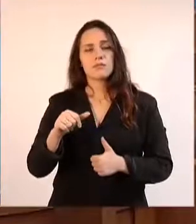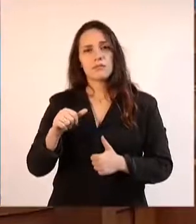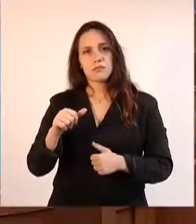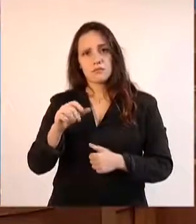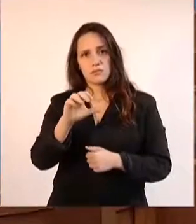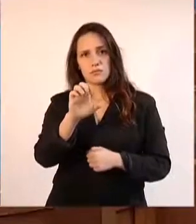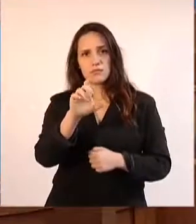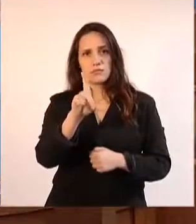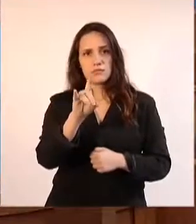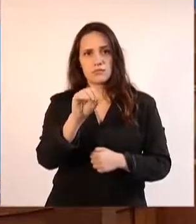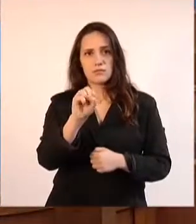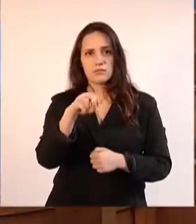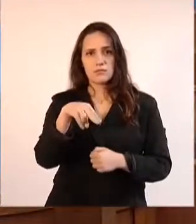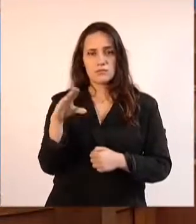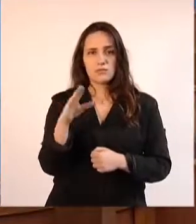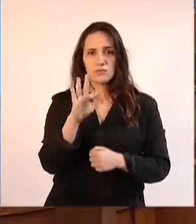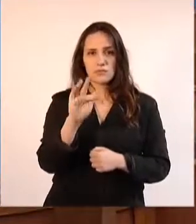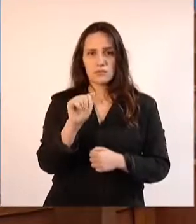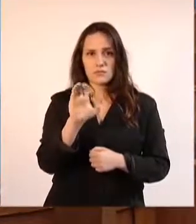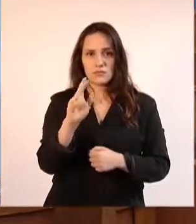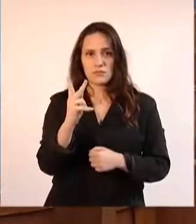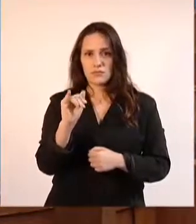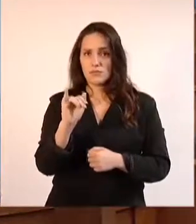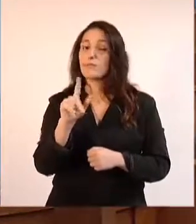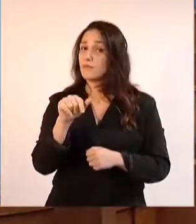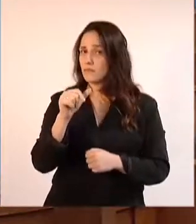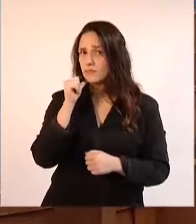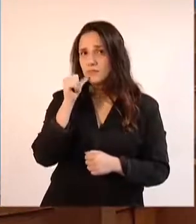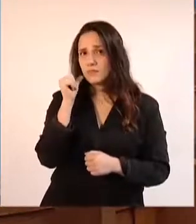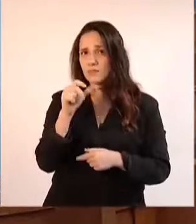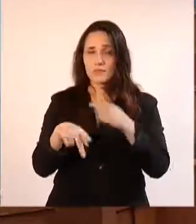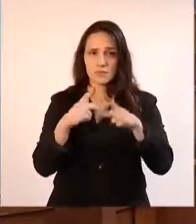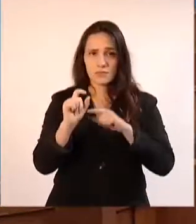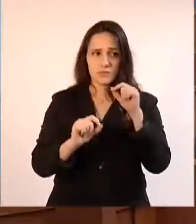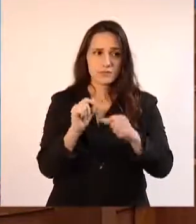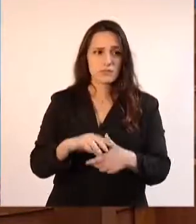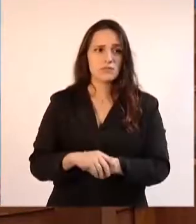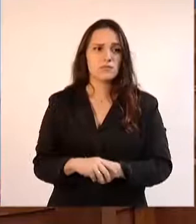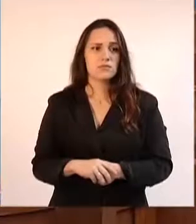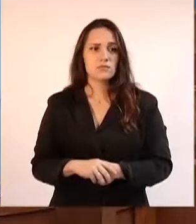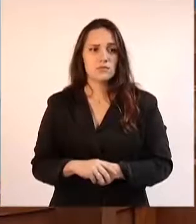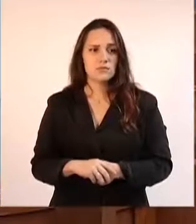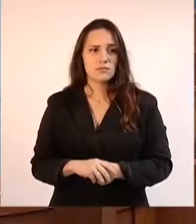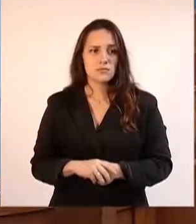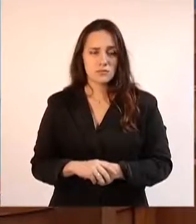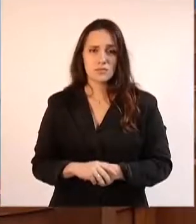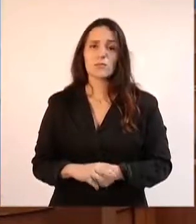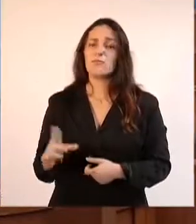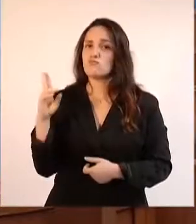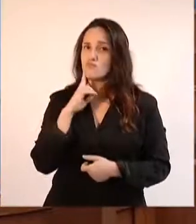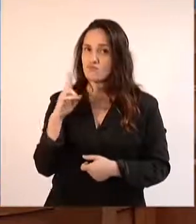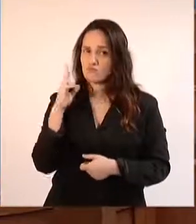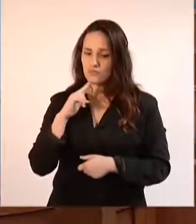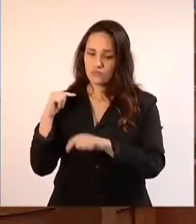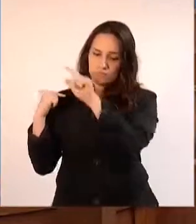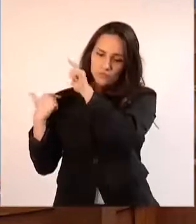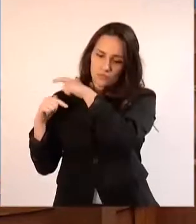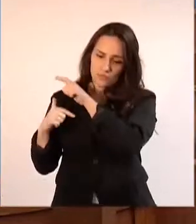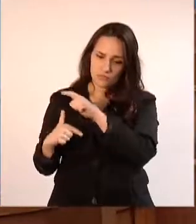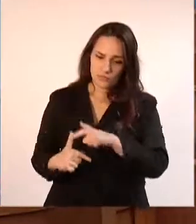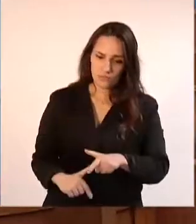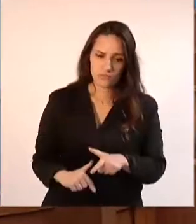o que diz a Procuradora-Geral da República: a tradição jurídica da